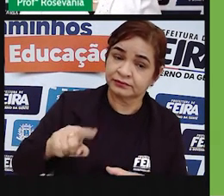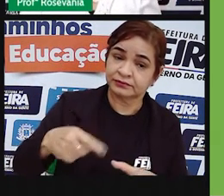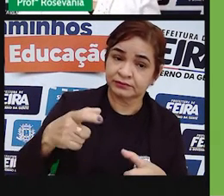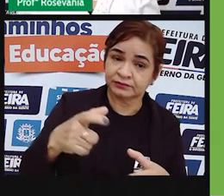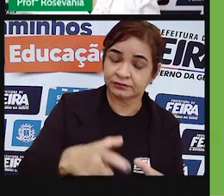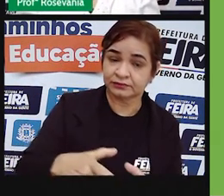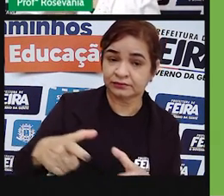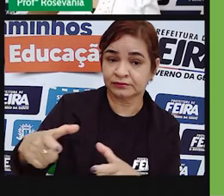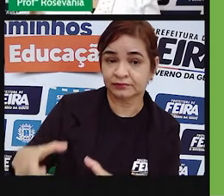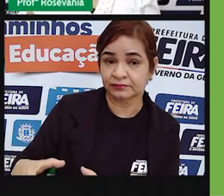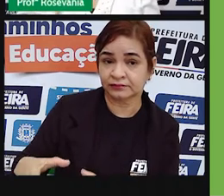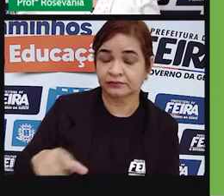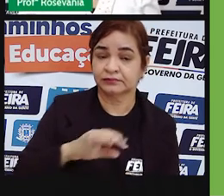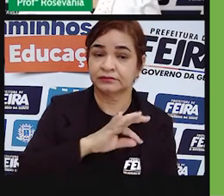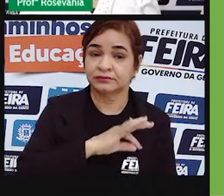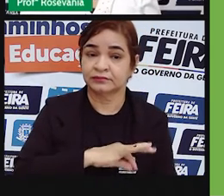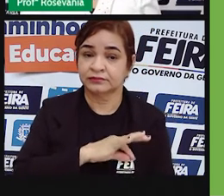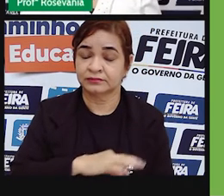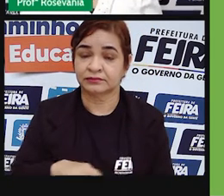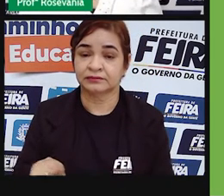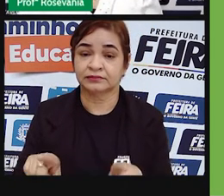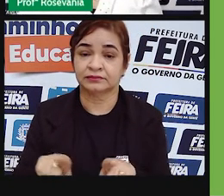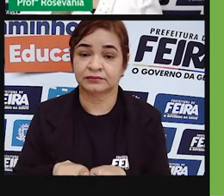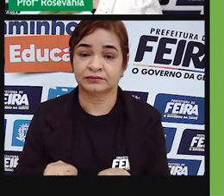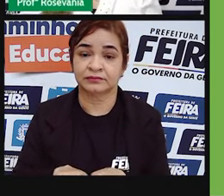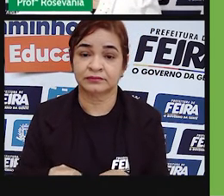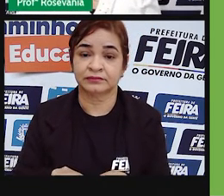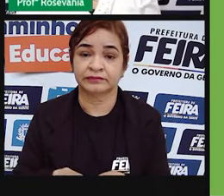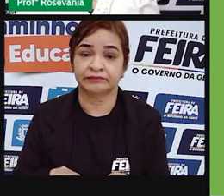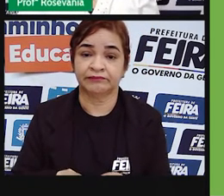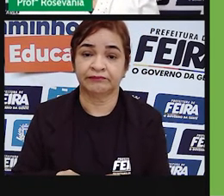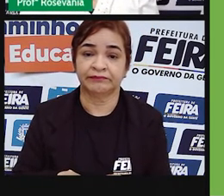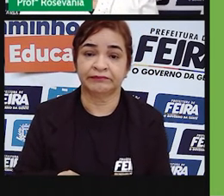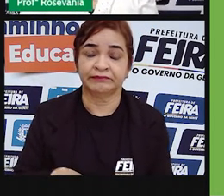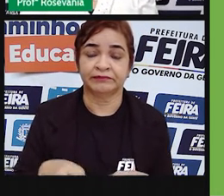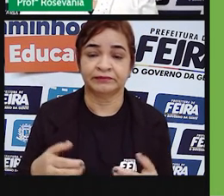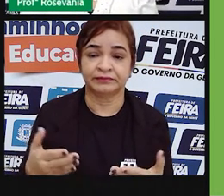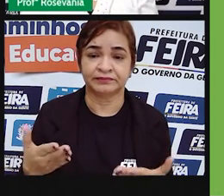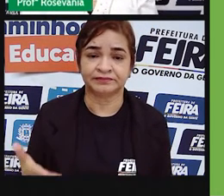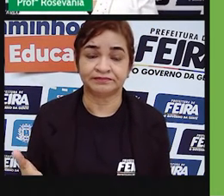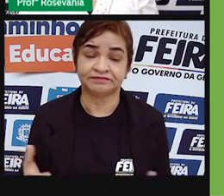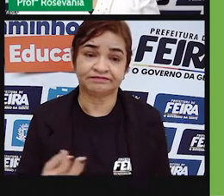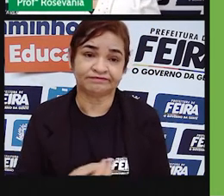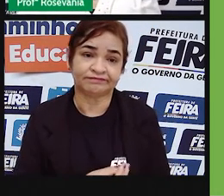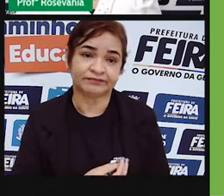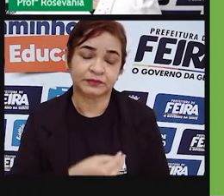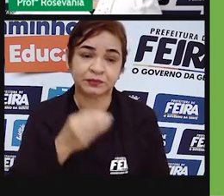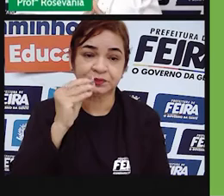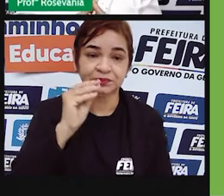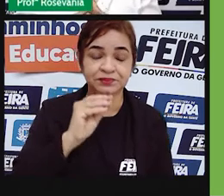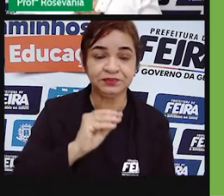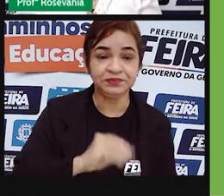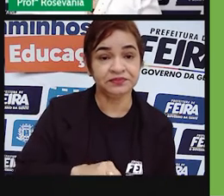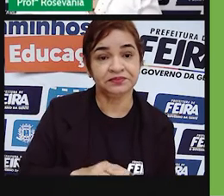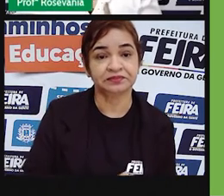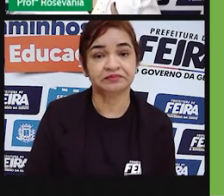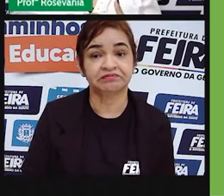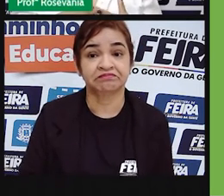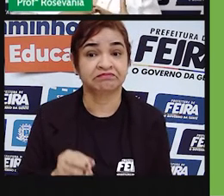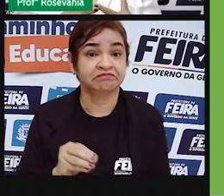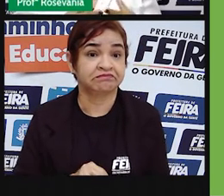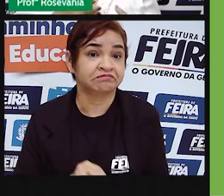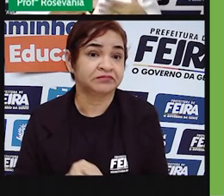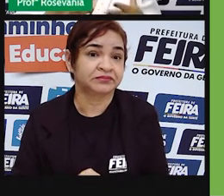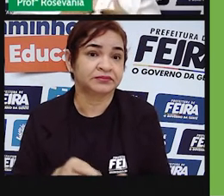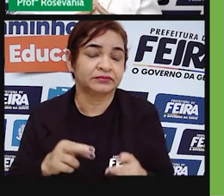remuneração melhor ah e tem também a questão é das más condições de vida é isso acontece